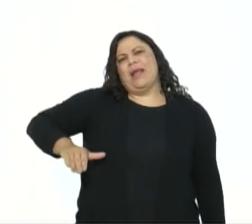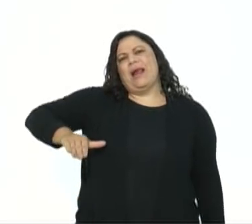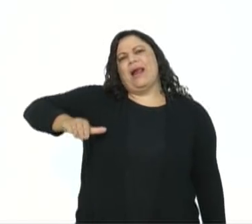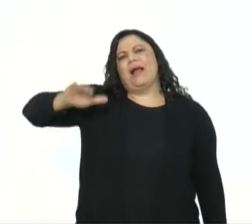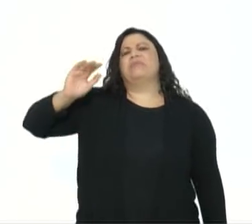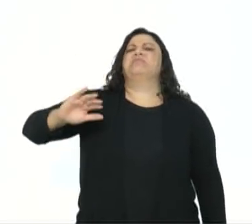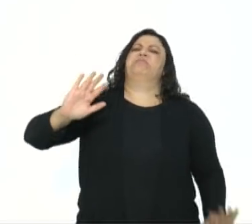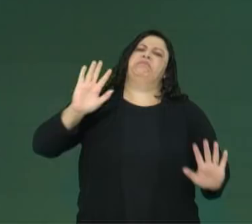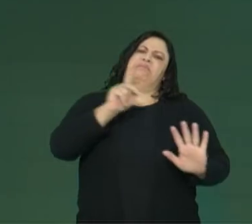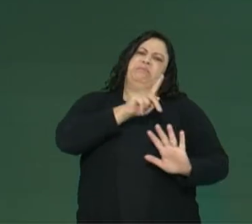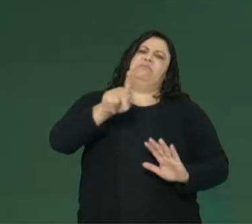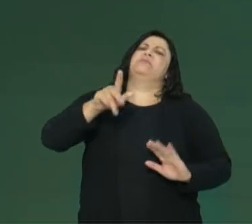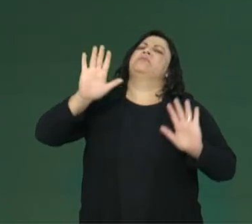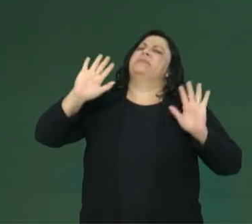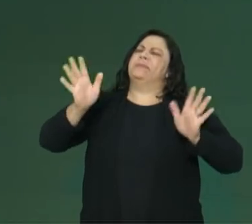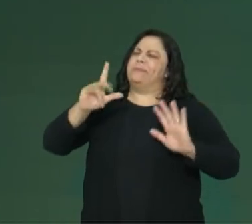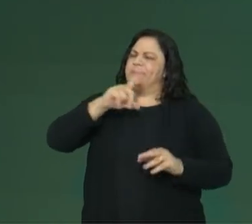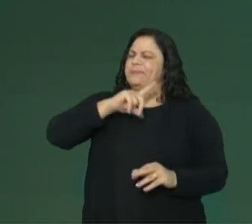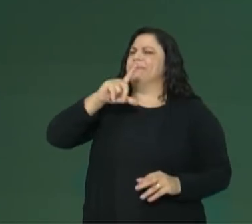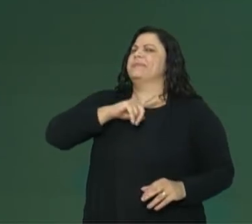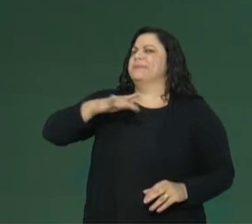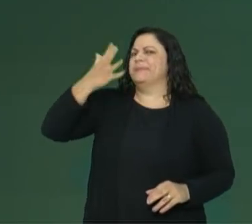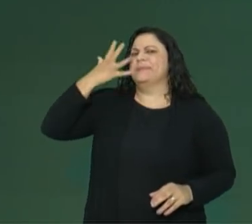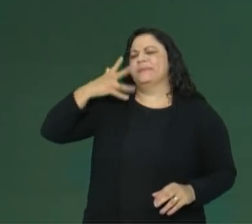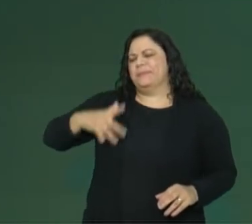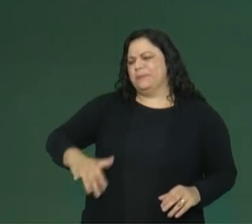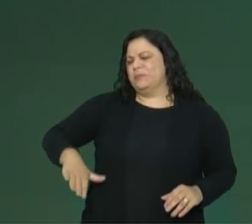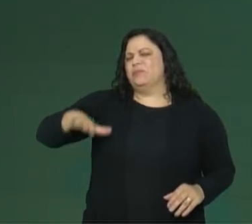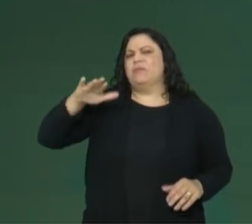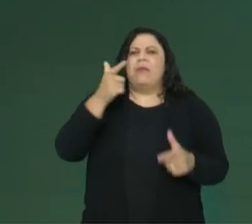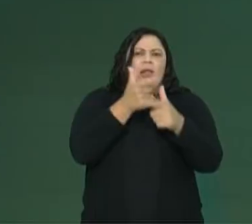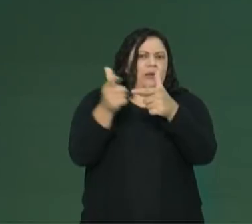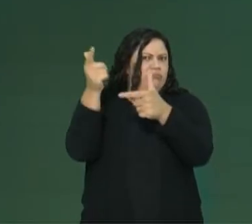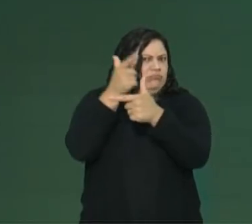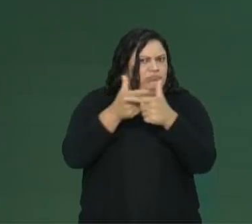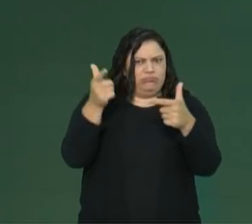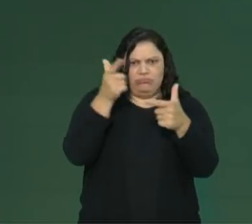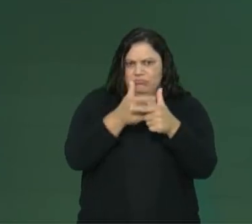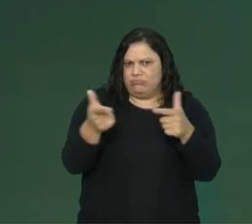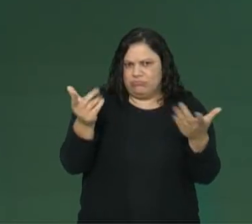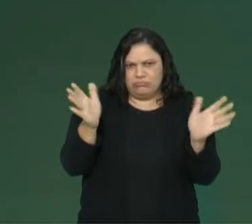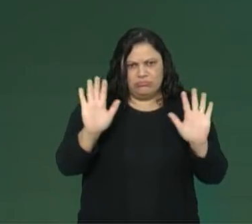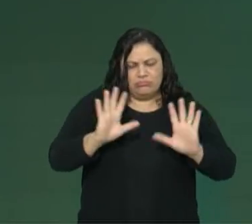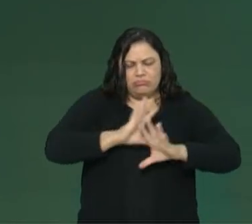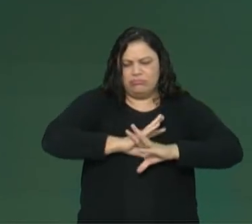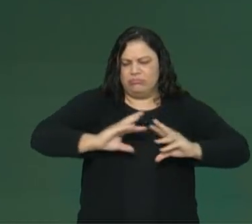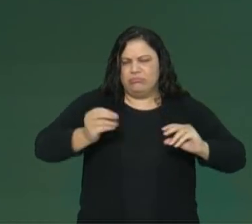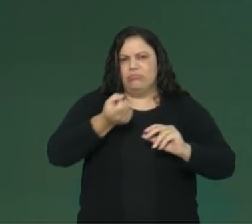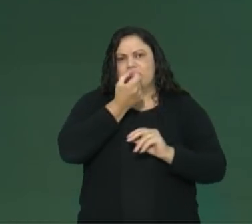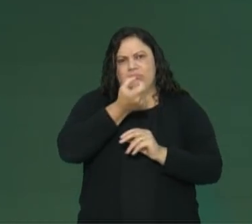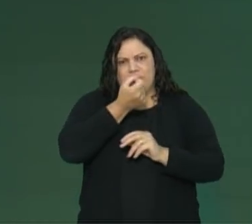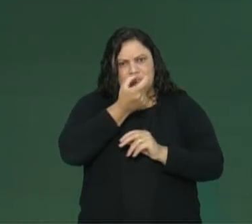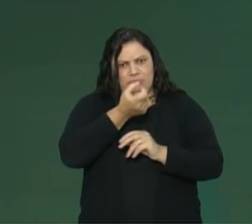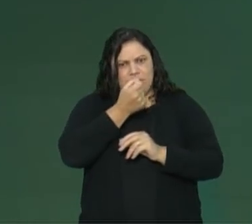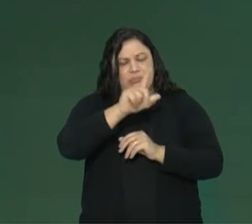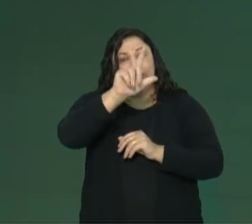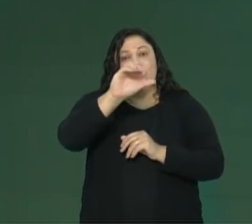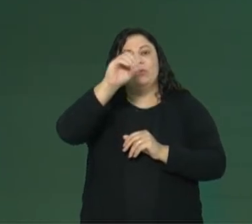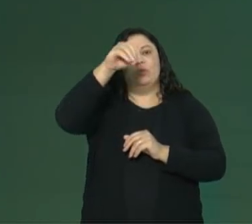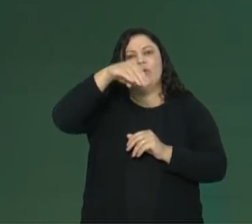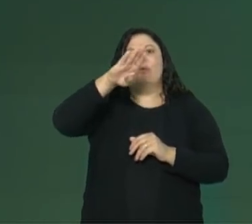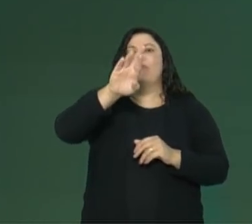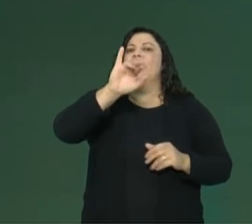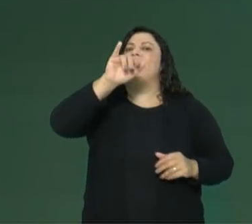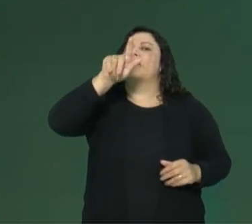essa verminose na infância, muitas pessoas já tiveram. Nenhum problema quando tratada. Perfeito? A chamada lombriga. Por quê?